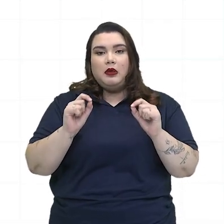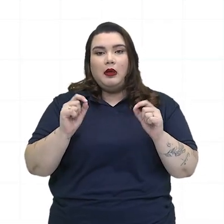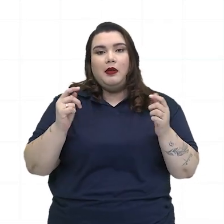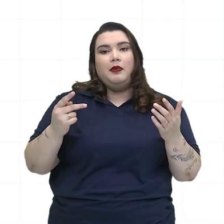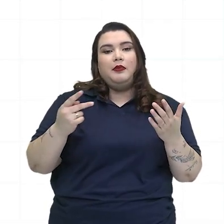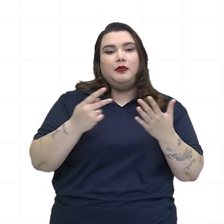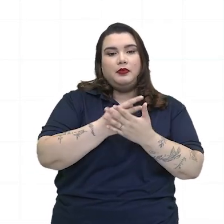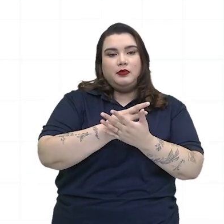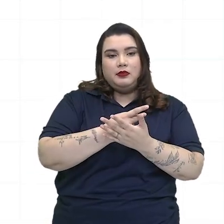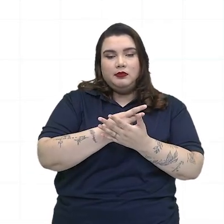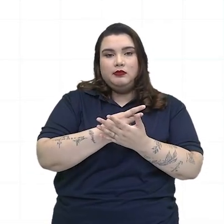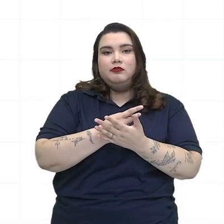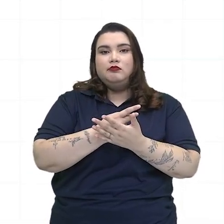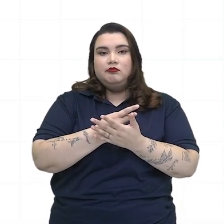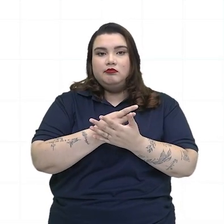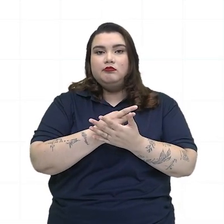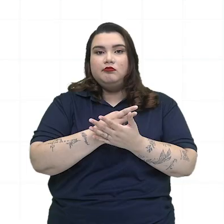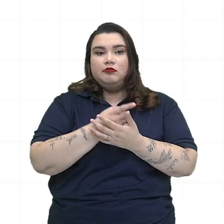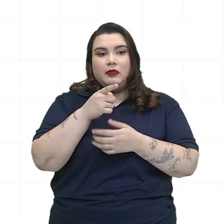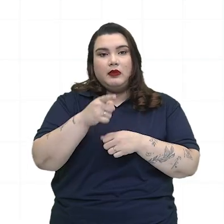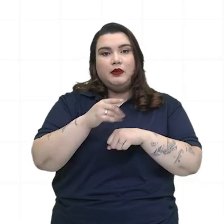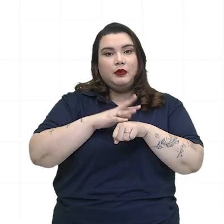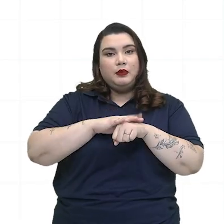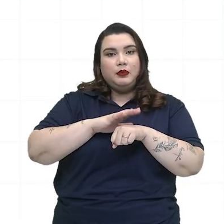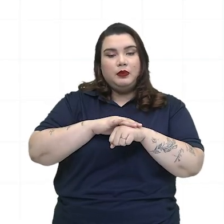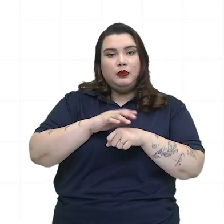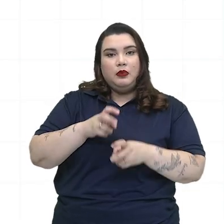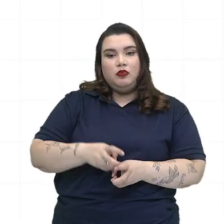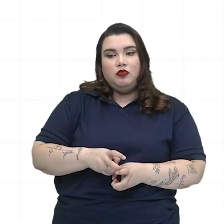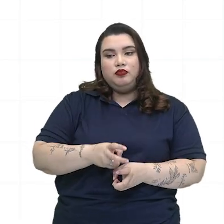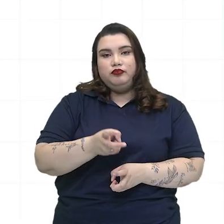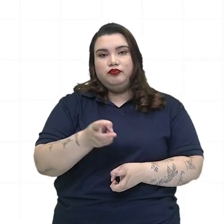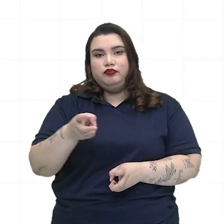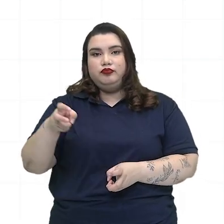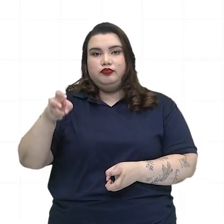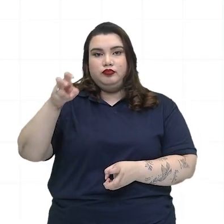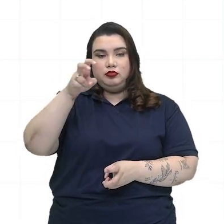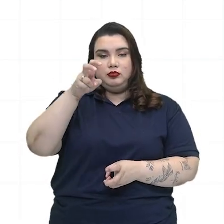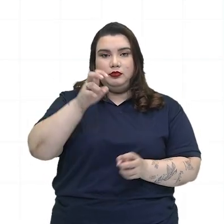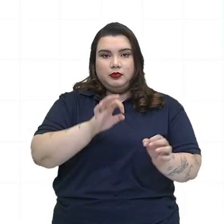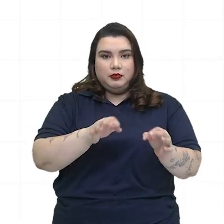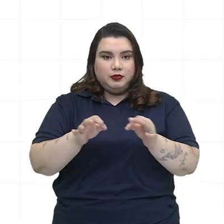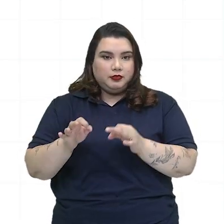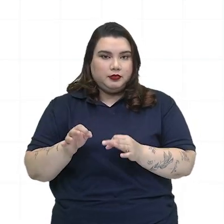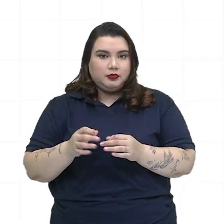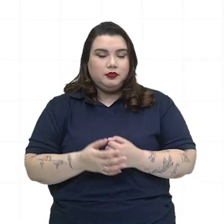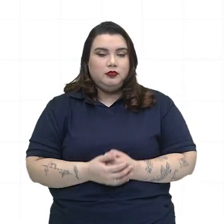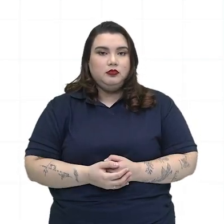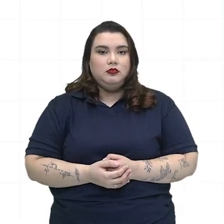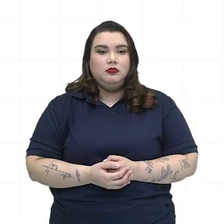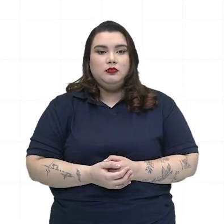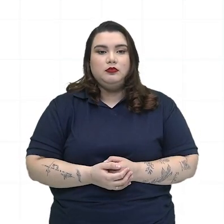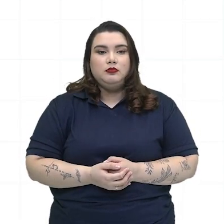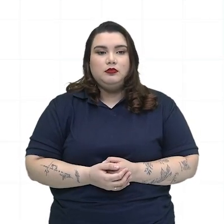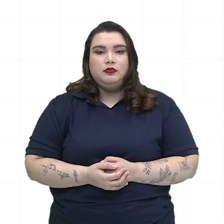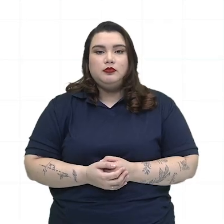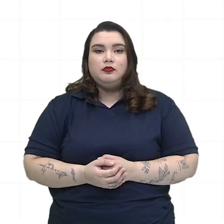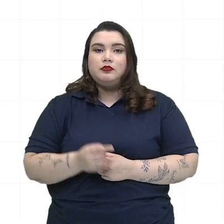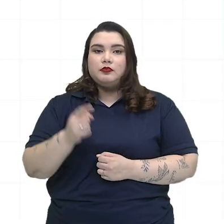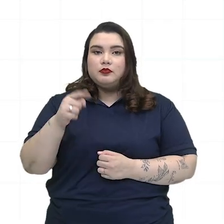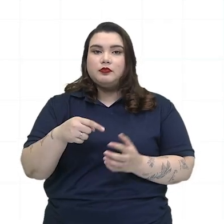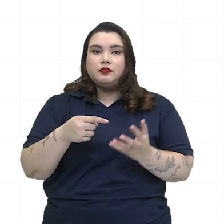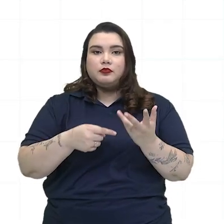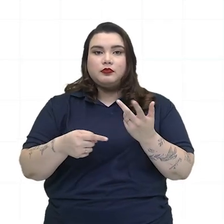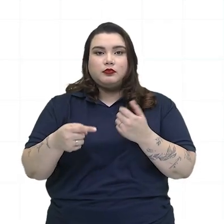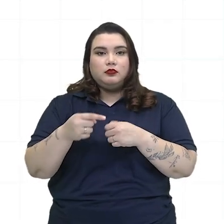né, está aí o exemplo, né, de forma adquirida, a escoliose. Tá bom? Então, essas são as doenças aí,